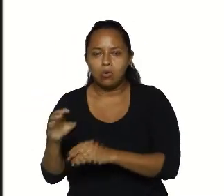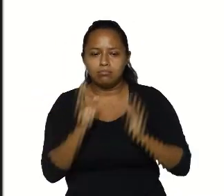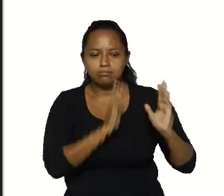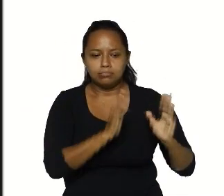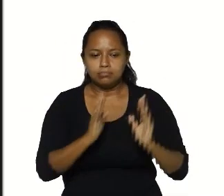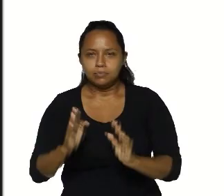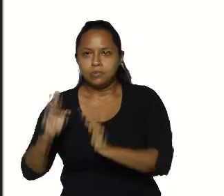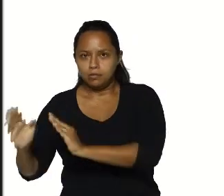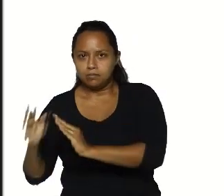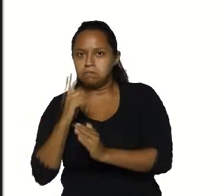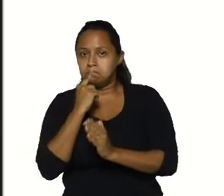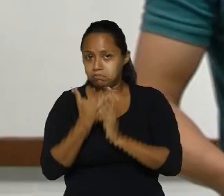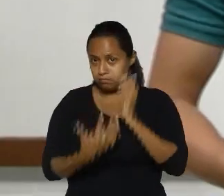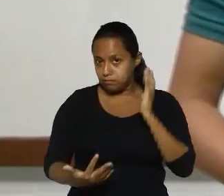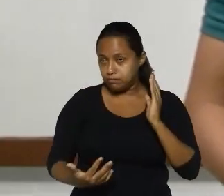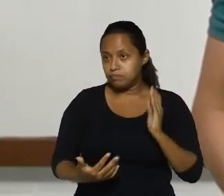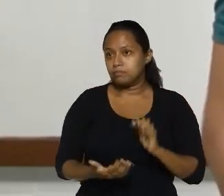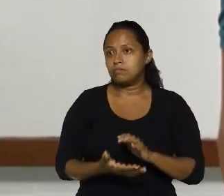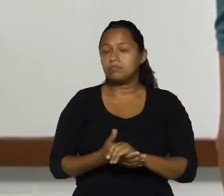fragmentos de células sanguíneas.